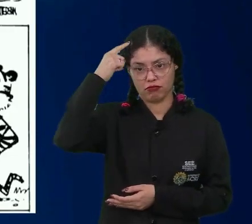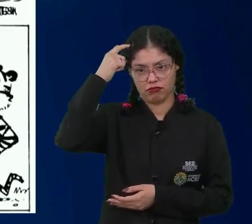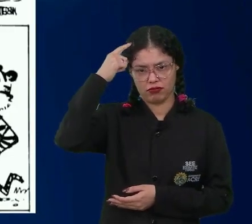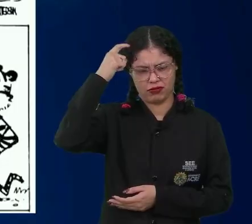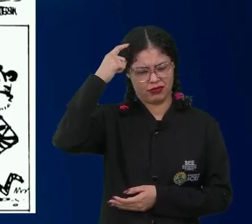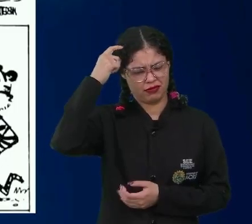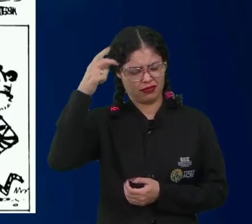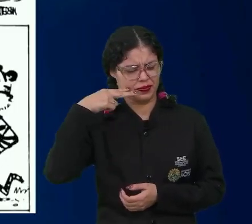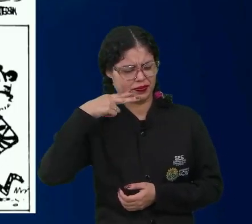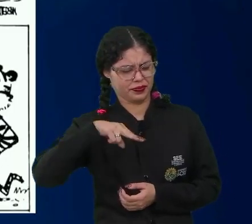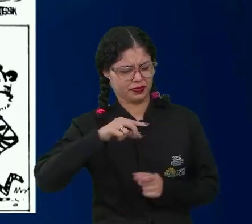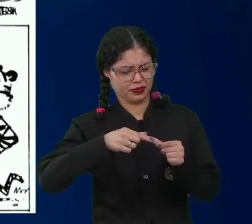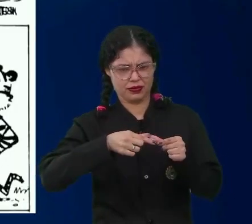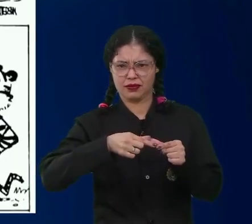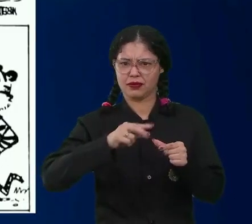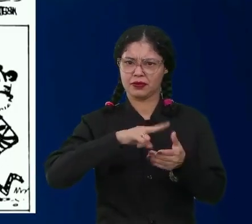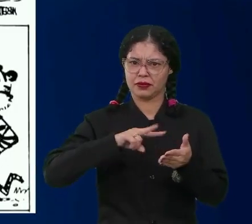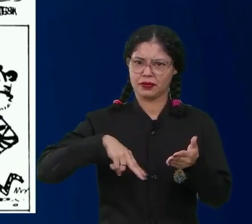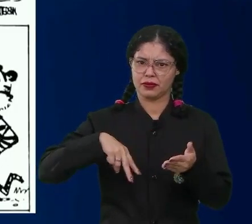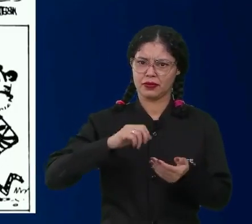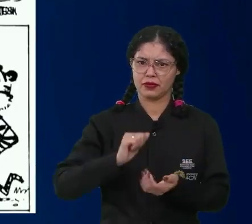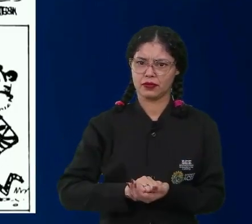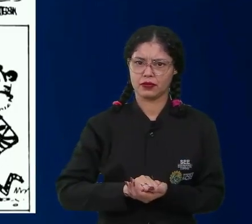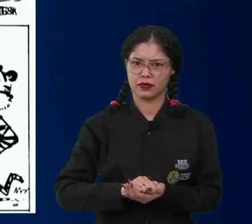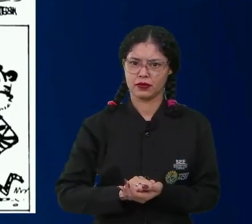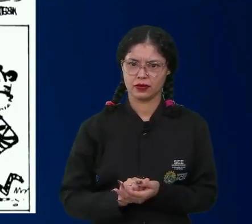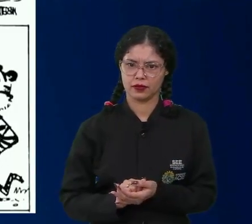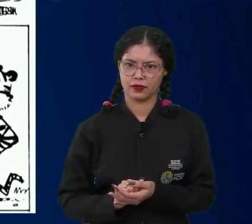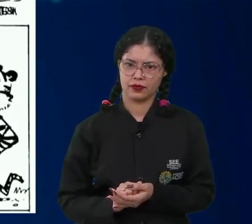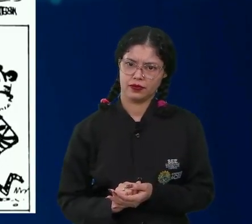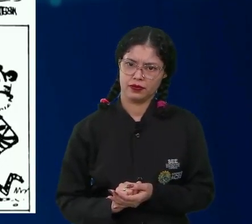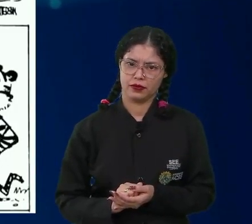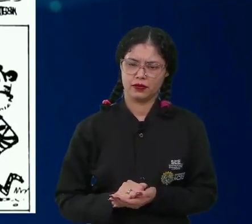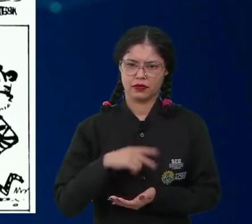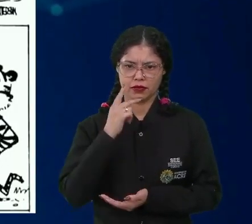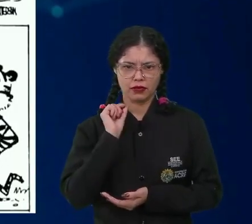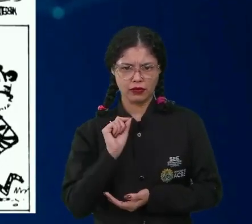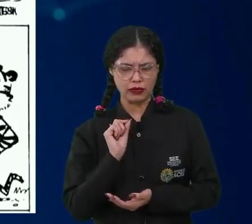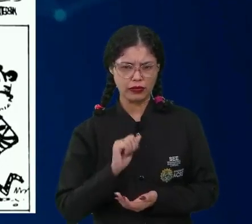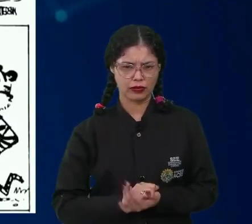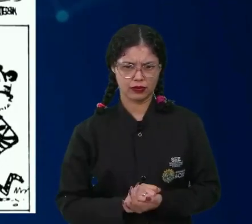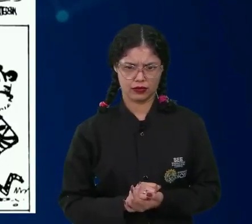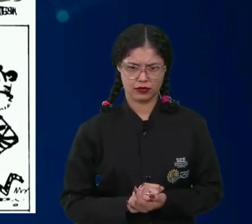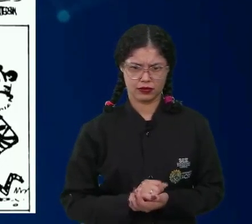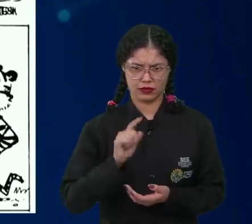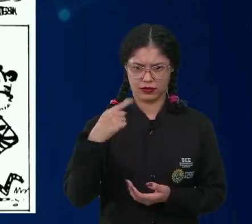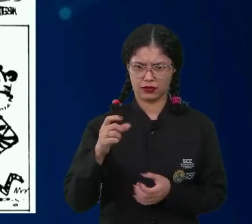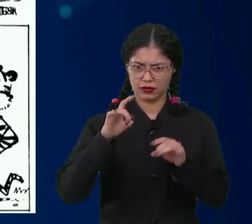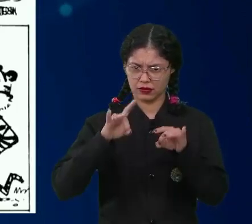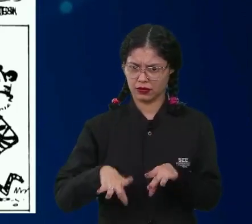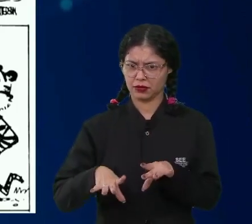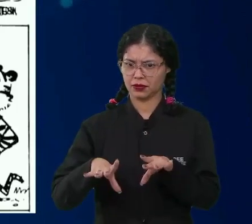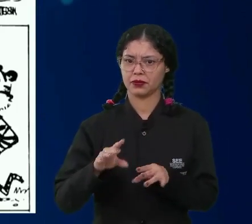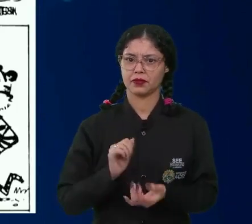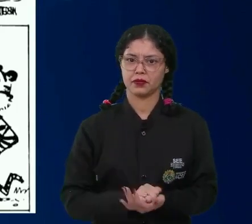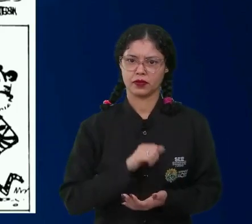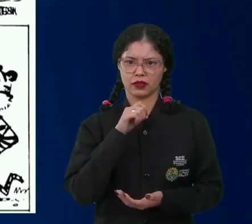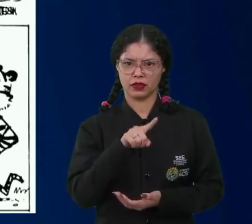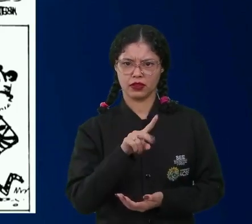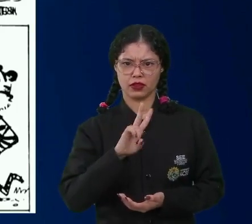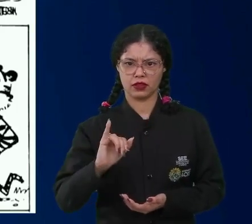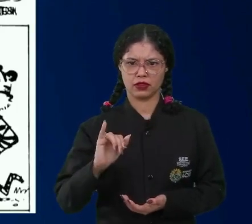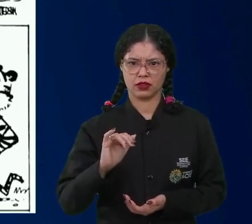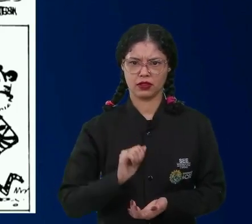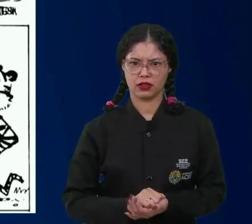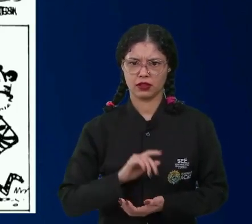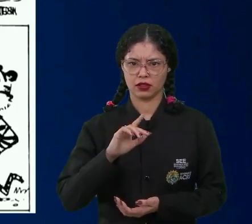a etiqueta, lê a etiqueta e diz o seguinte, lá no último quadrinho: você